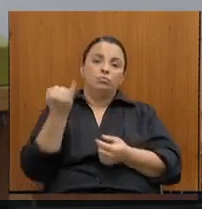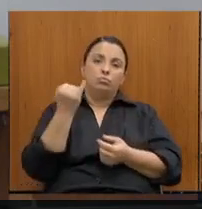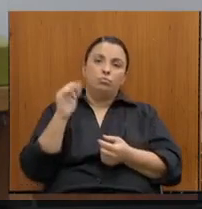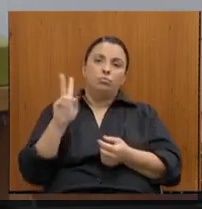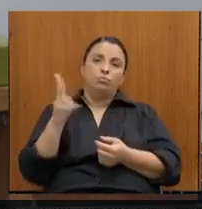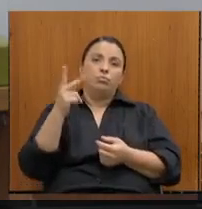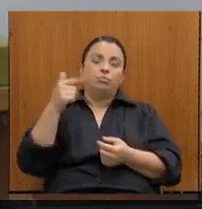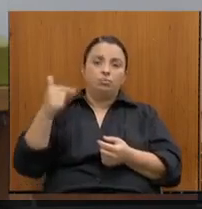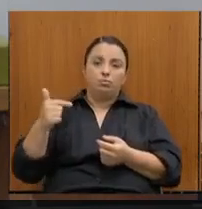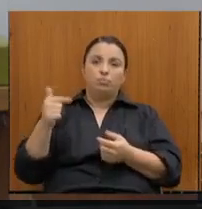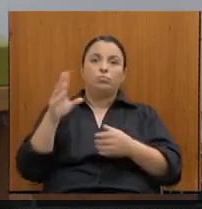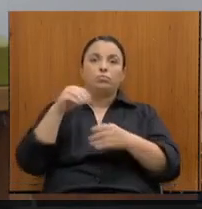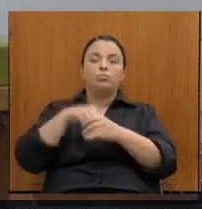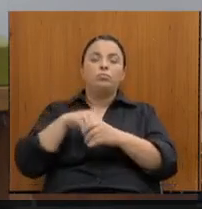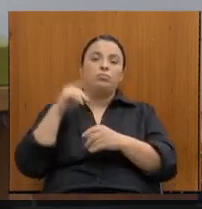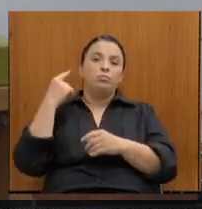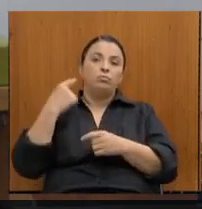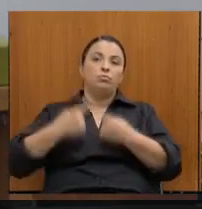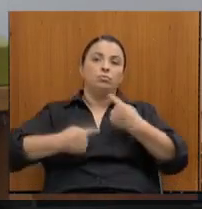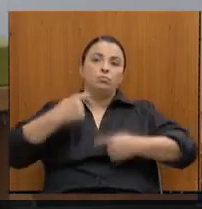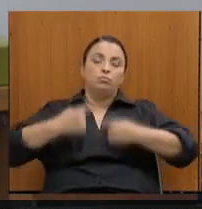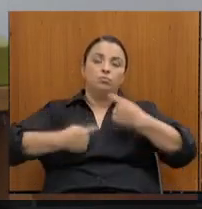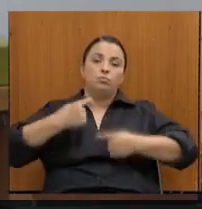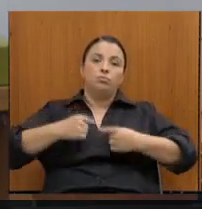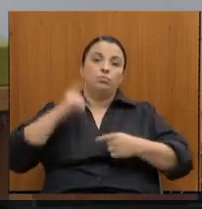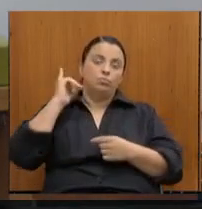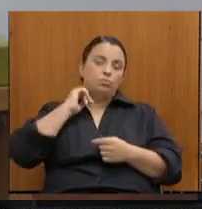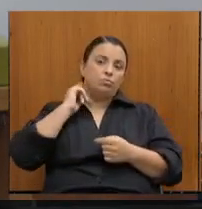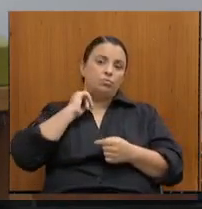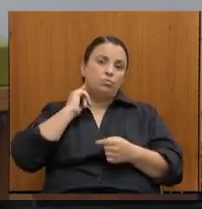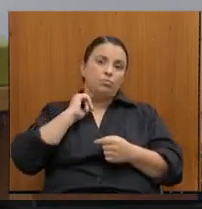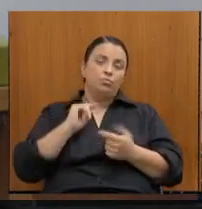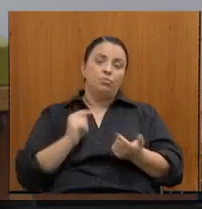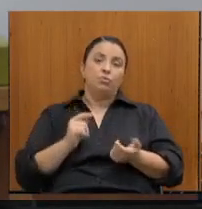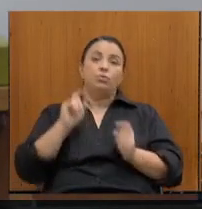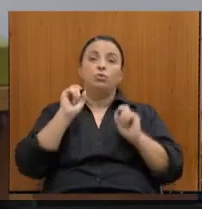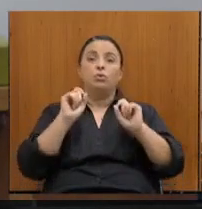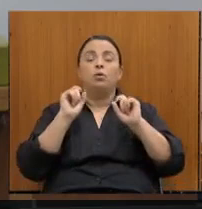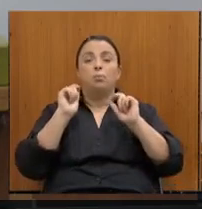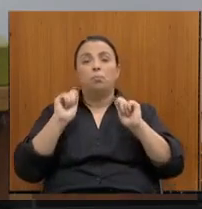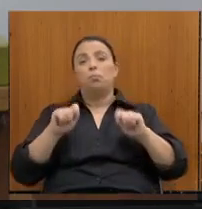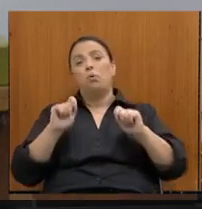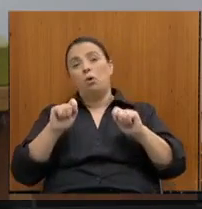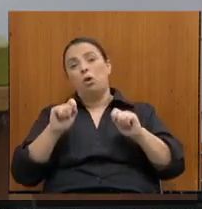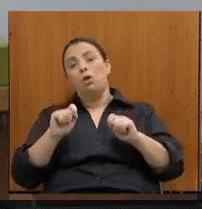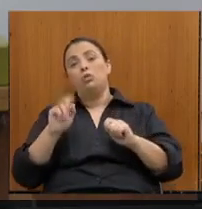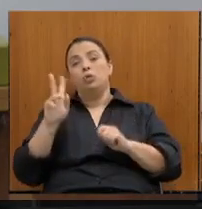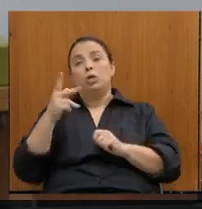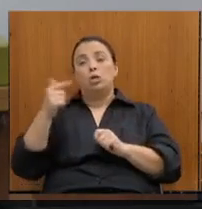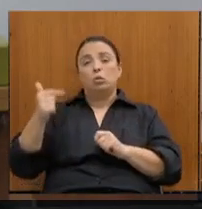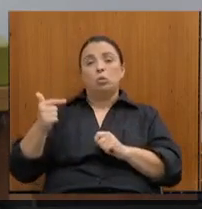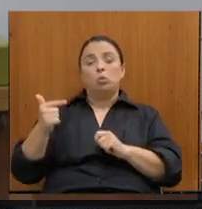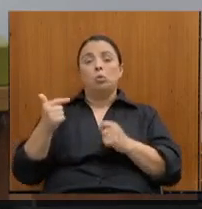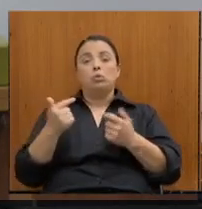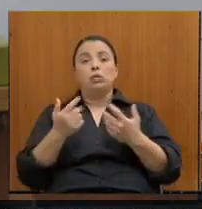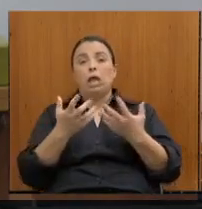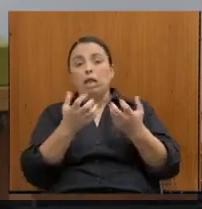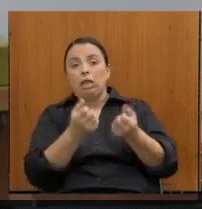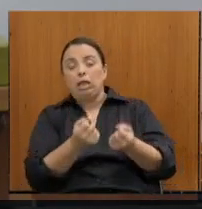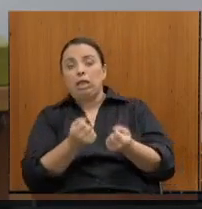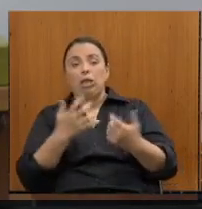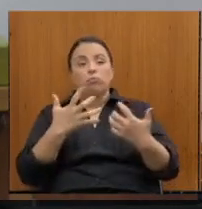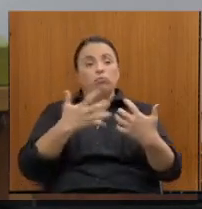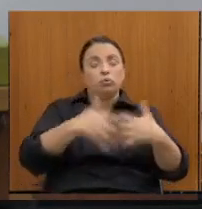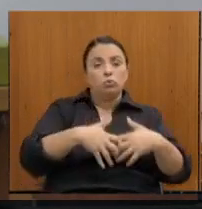o hidrogênio dentro uma política mineira o quê que poderá ser atendido pelo hidrogênio e qual a quantificação Econômica